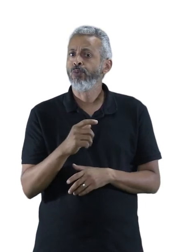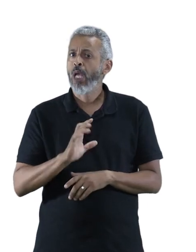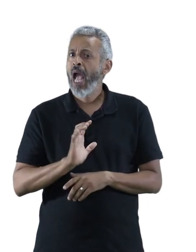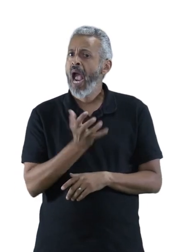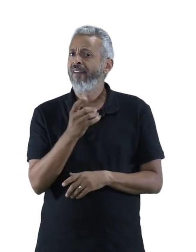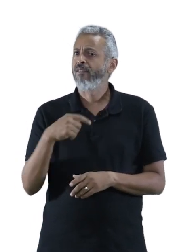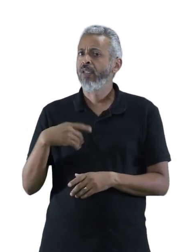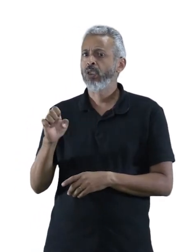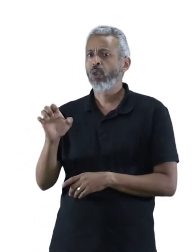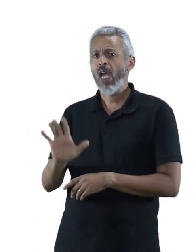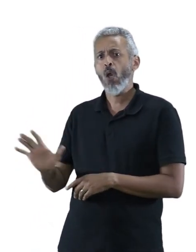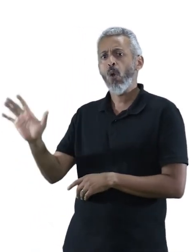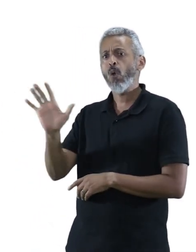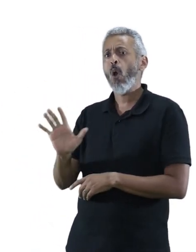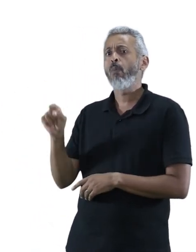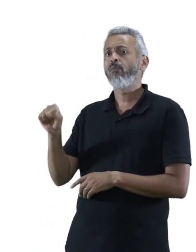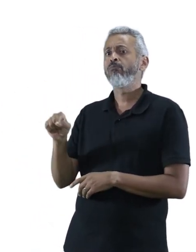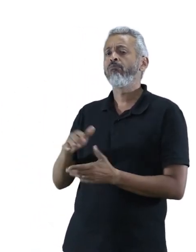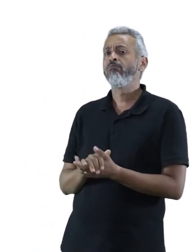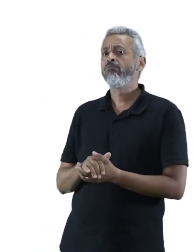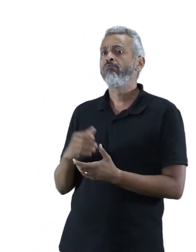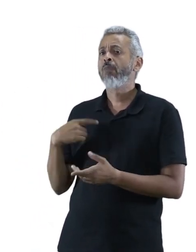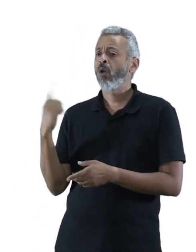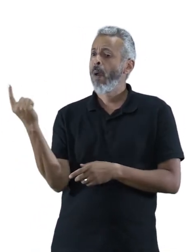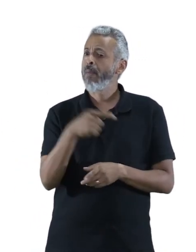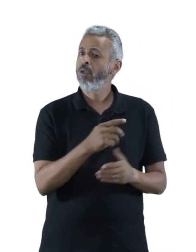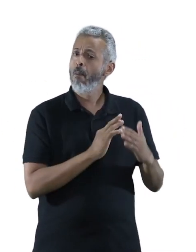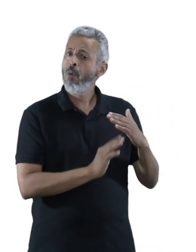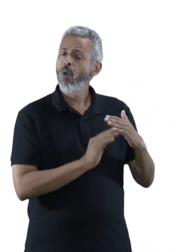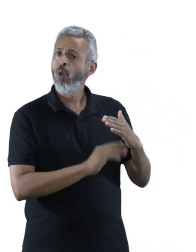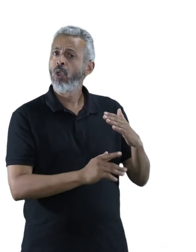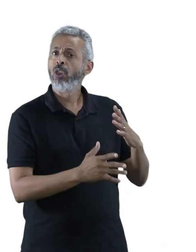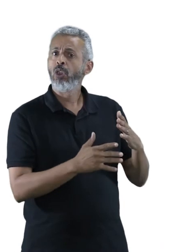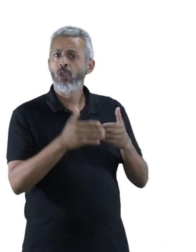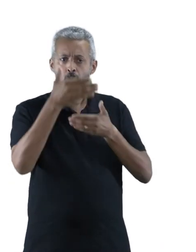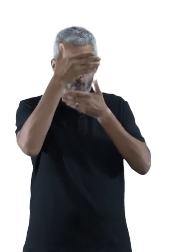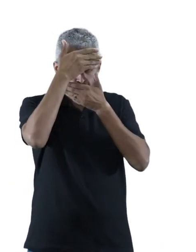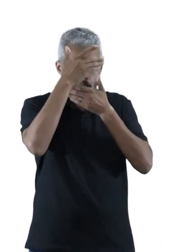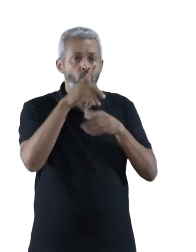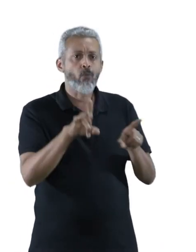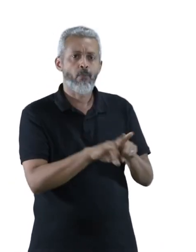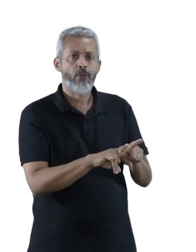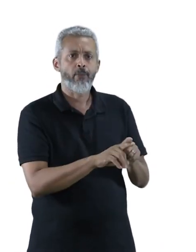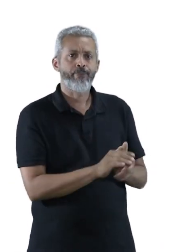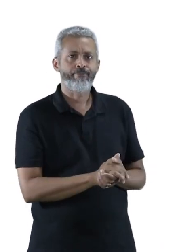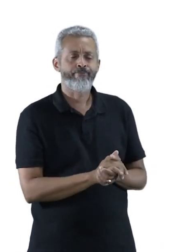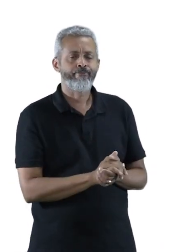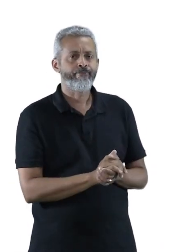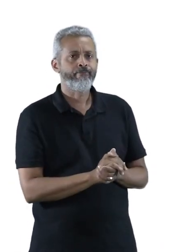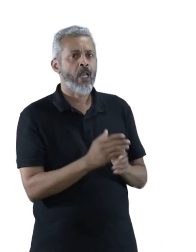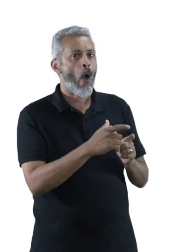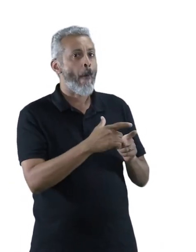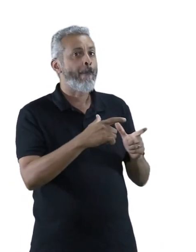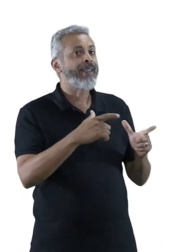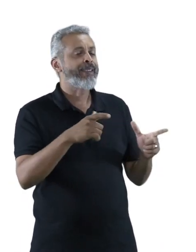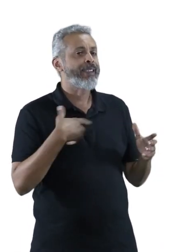a ira dos europeus contra principalmente refugiados e muçulmanos, aumentando ainda